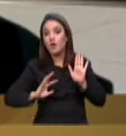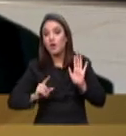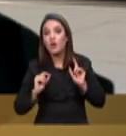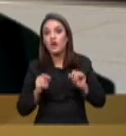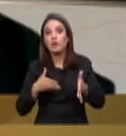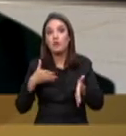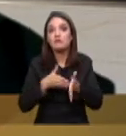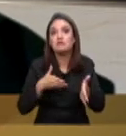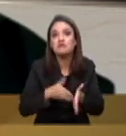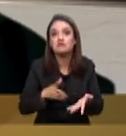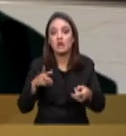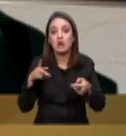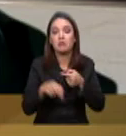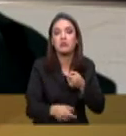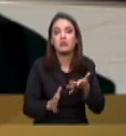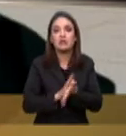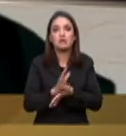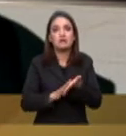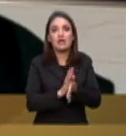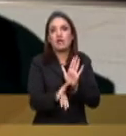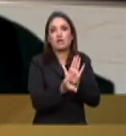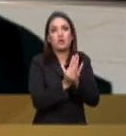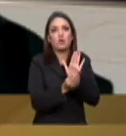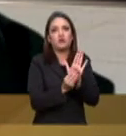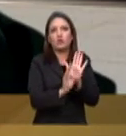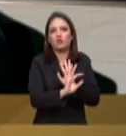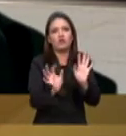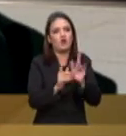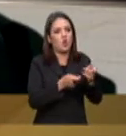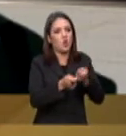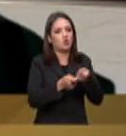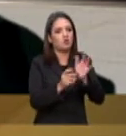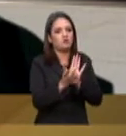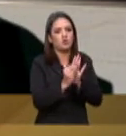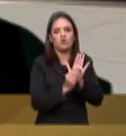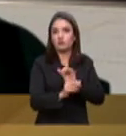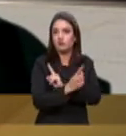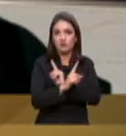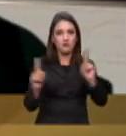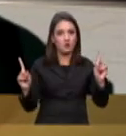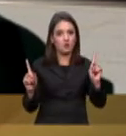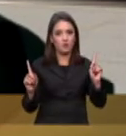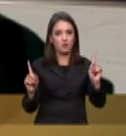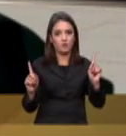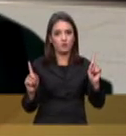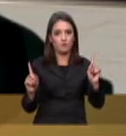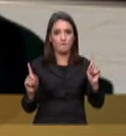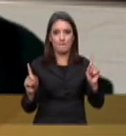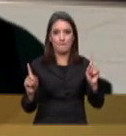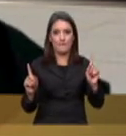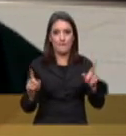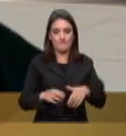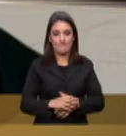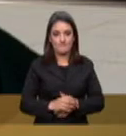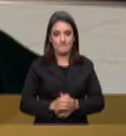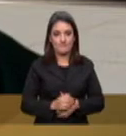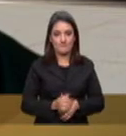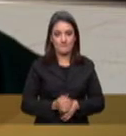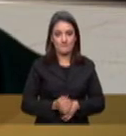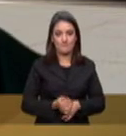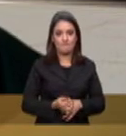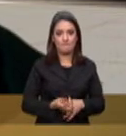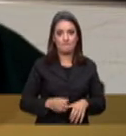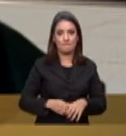a adentrar, nem a lei está a adentrar, porque, na verdade, nós estamos aqui a julgar a lei numa ação